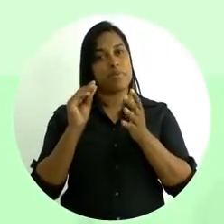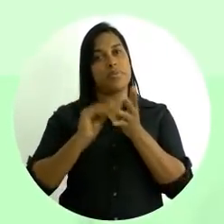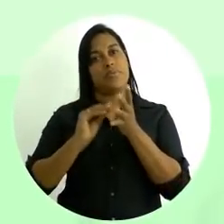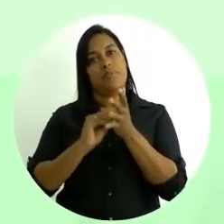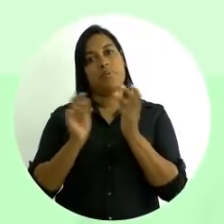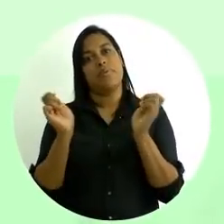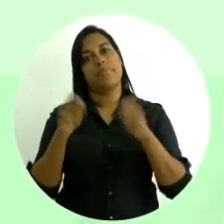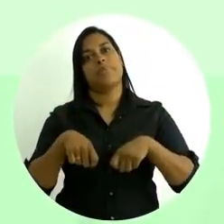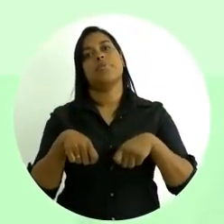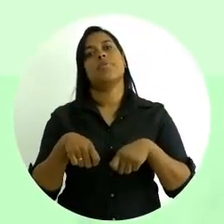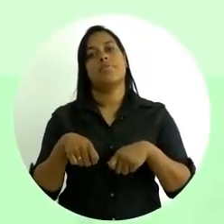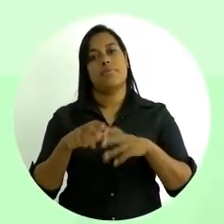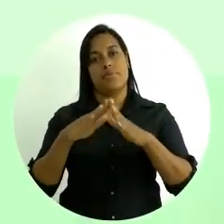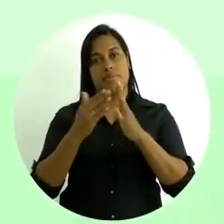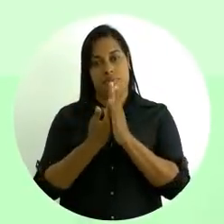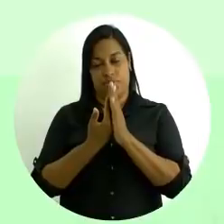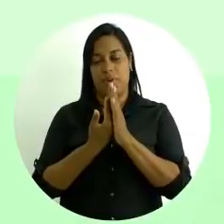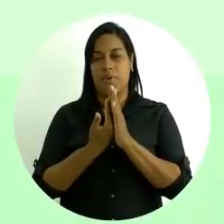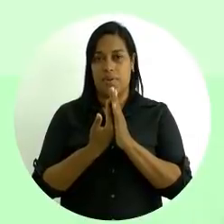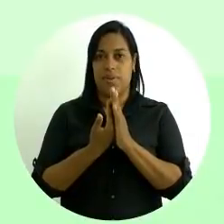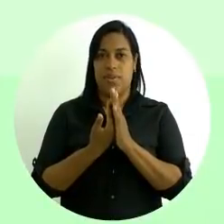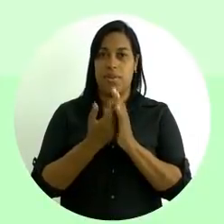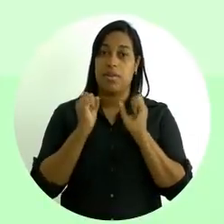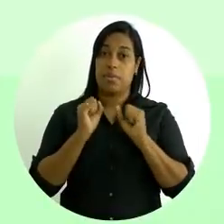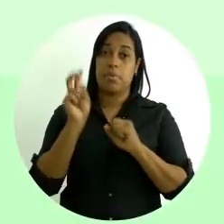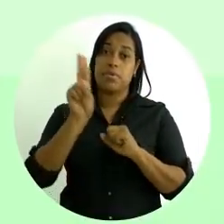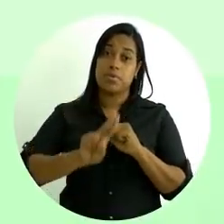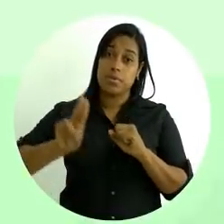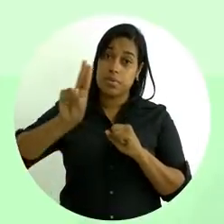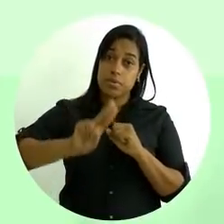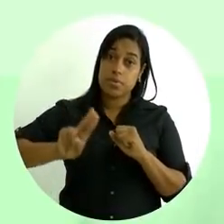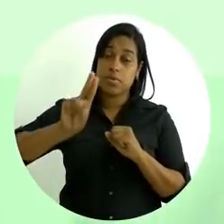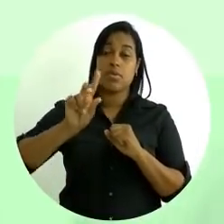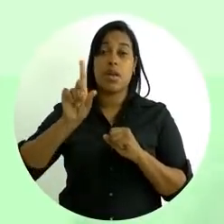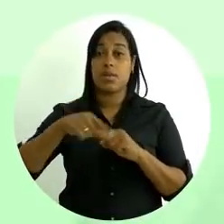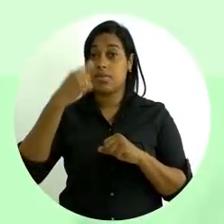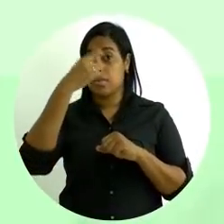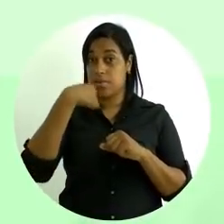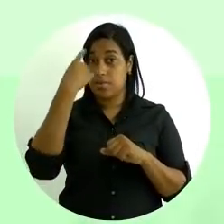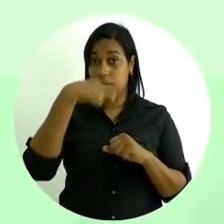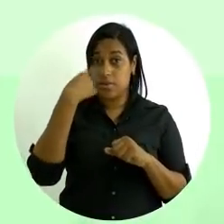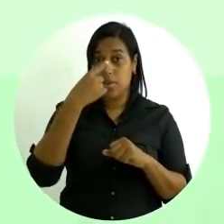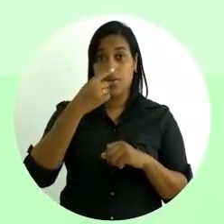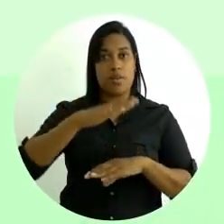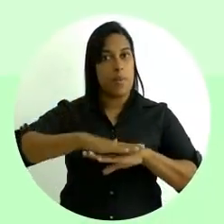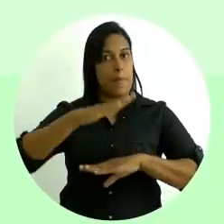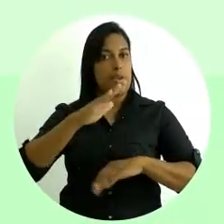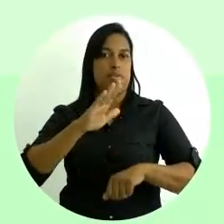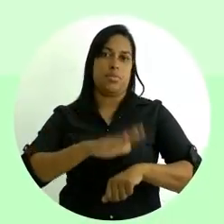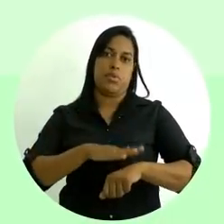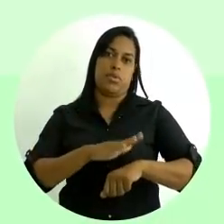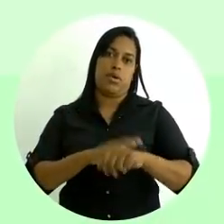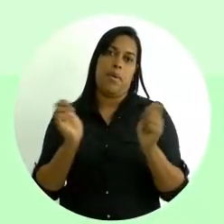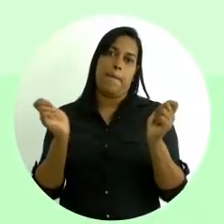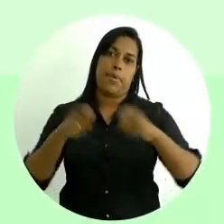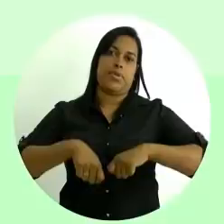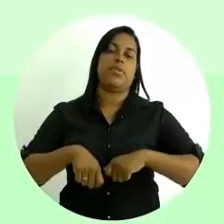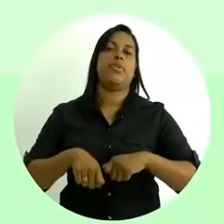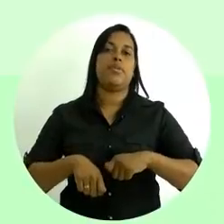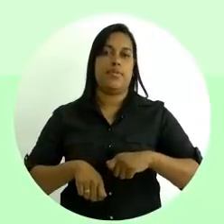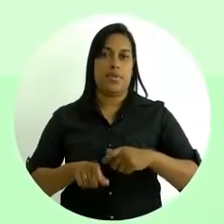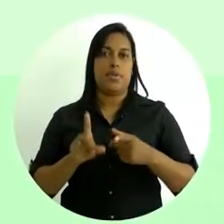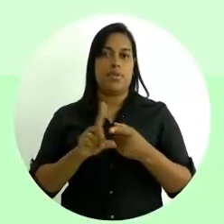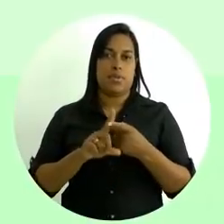falta possível na escola e que possa utilizar desses horários o máximo tempo possível